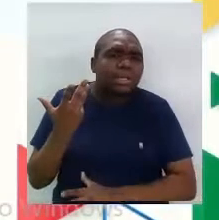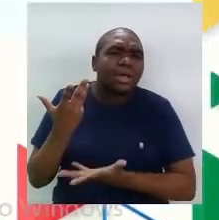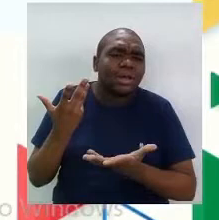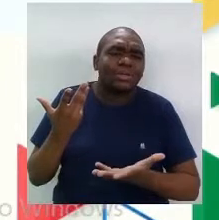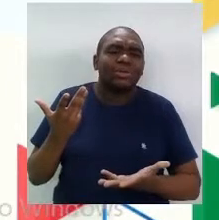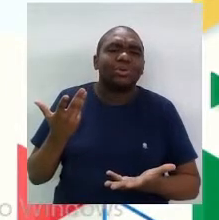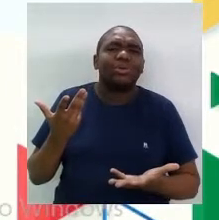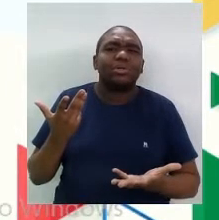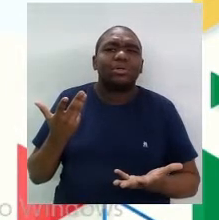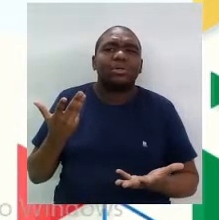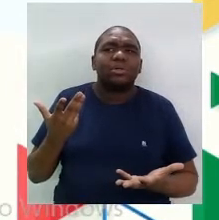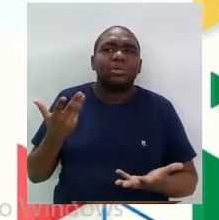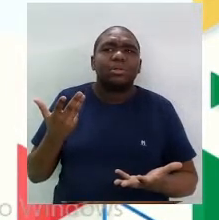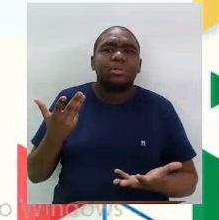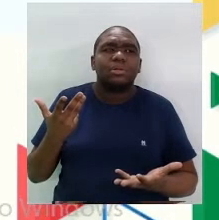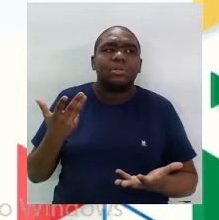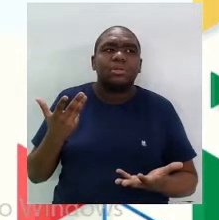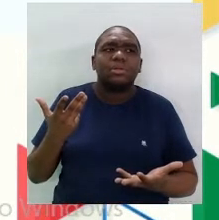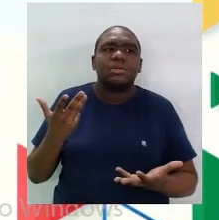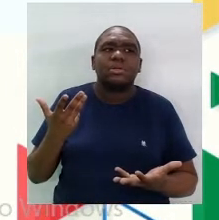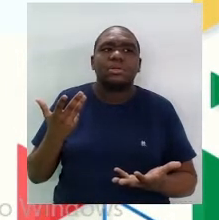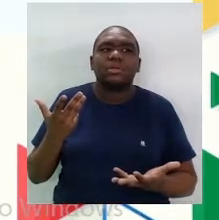produzidos tanto